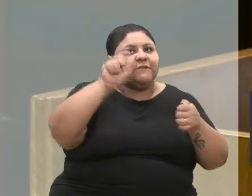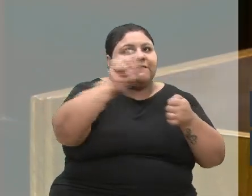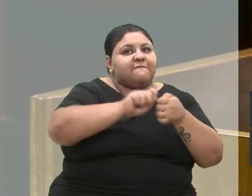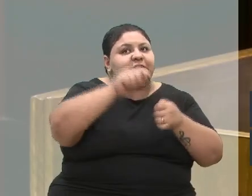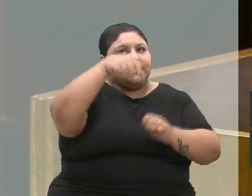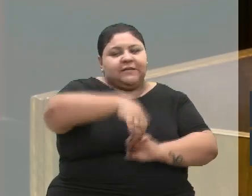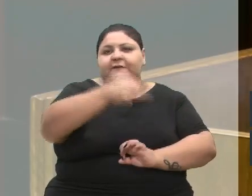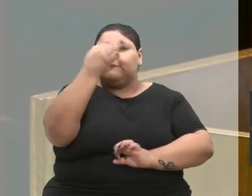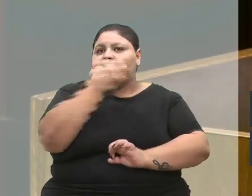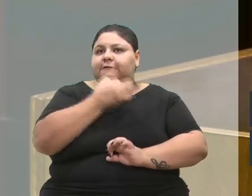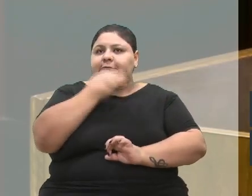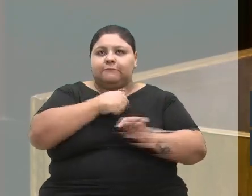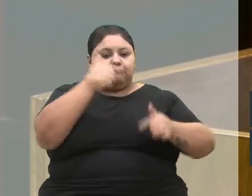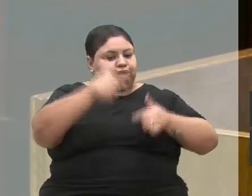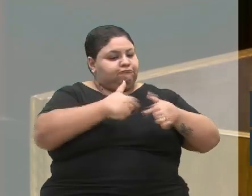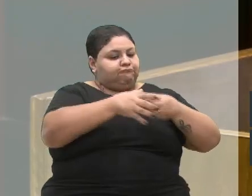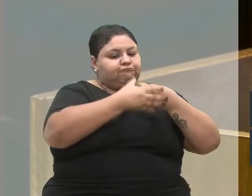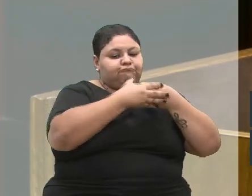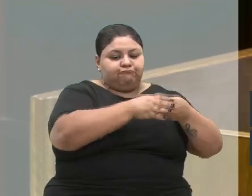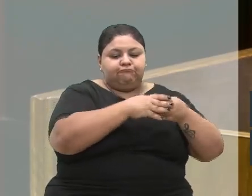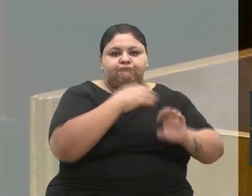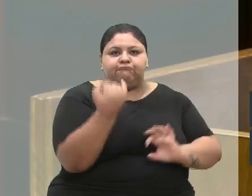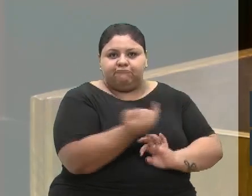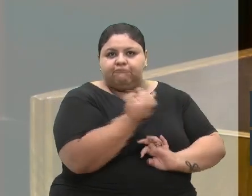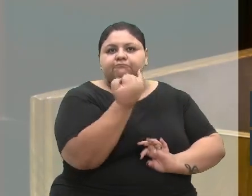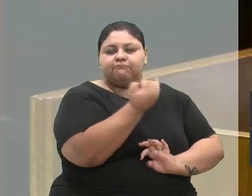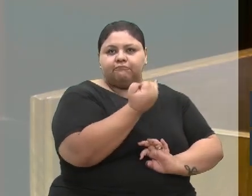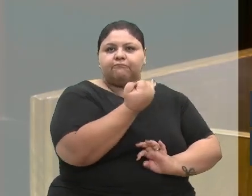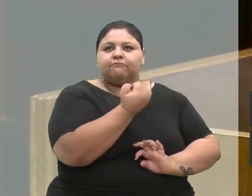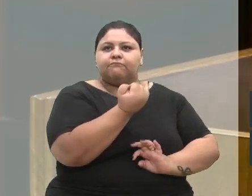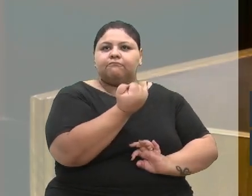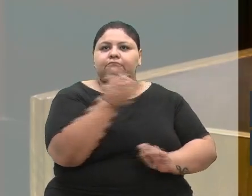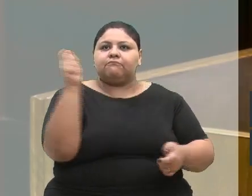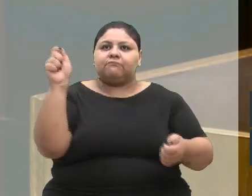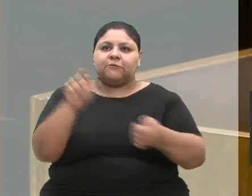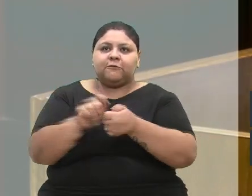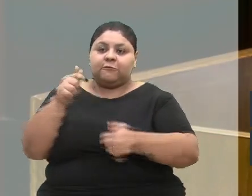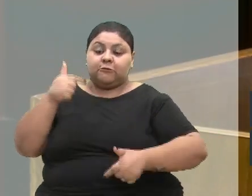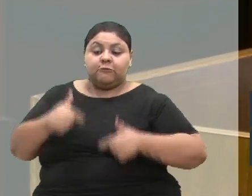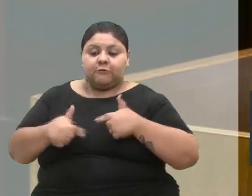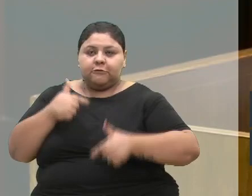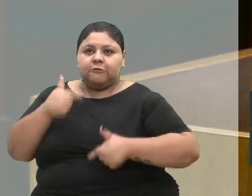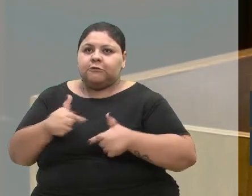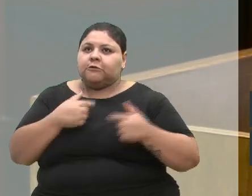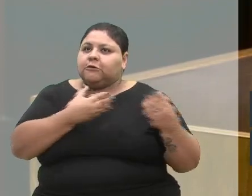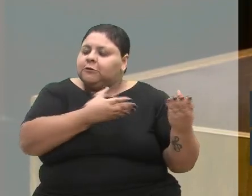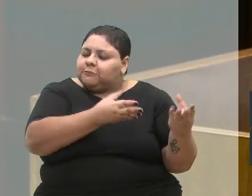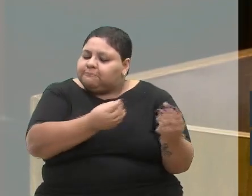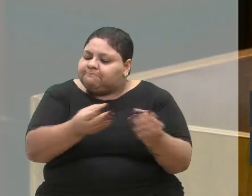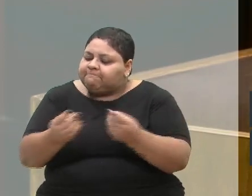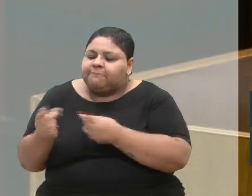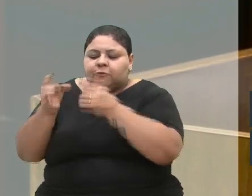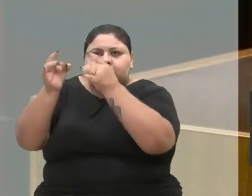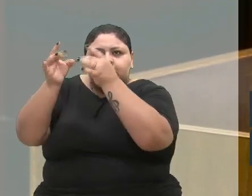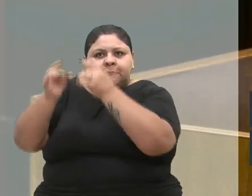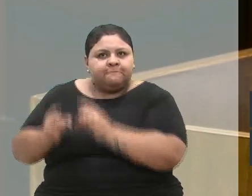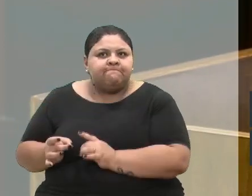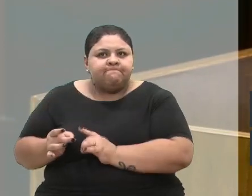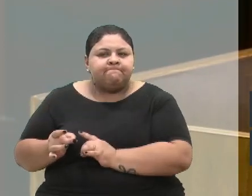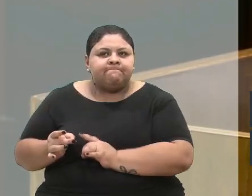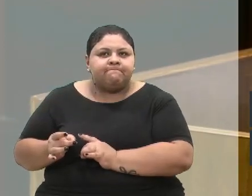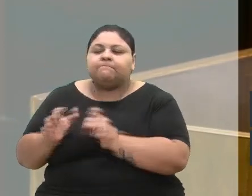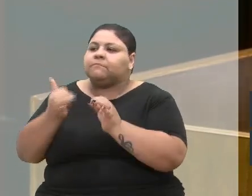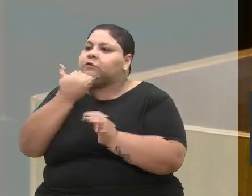serviços de convivência extremamente importantes, e que fazem um trabalho muito, muito especial, né?